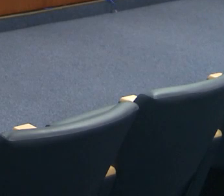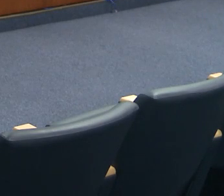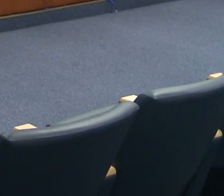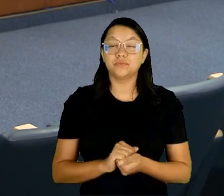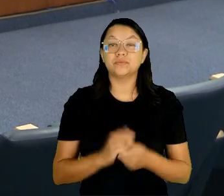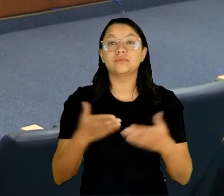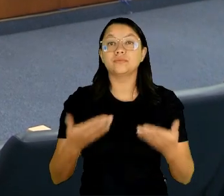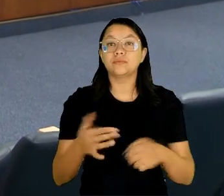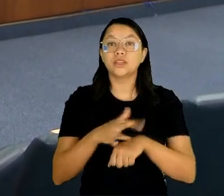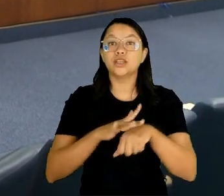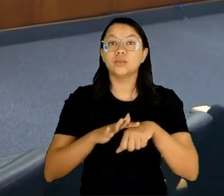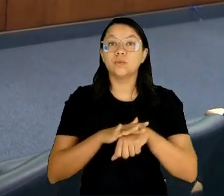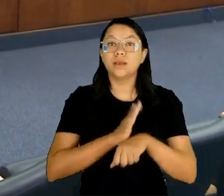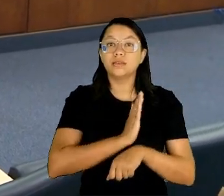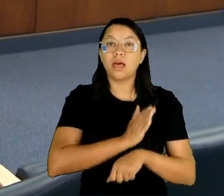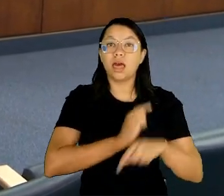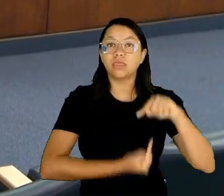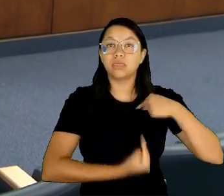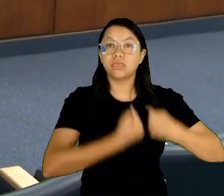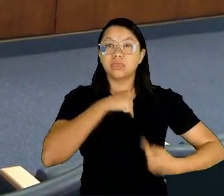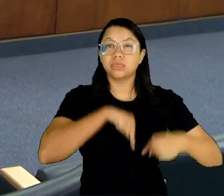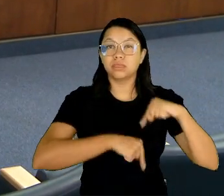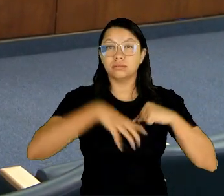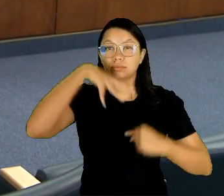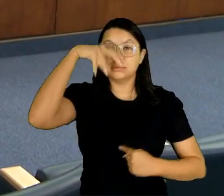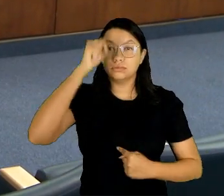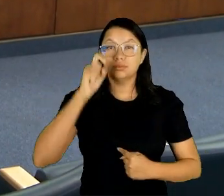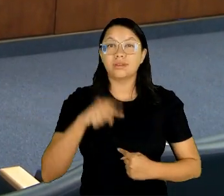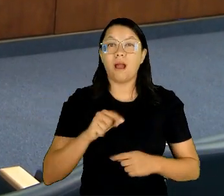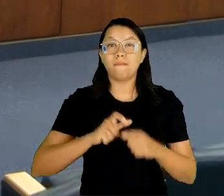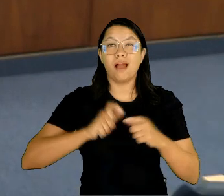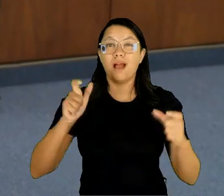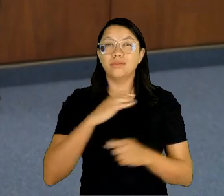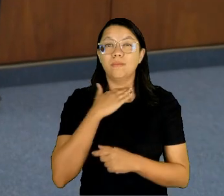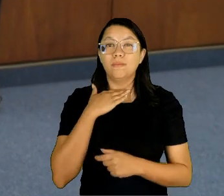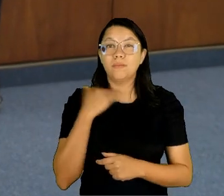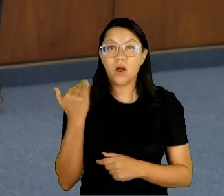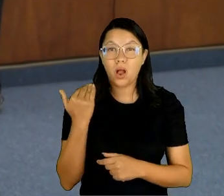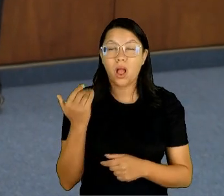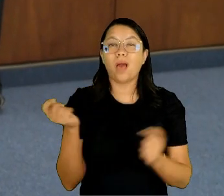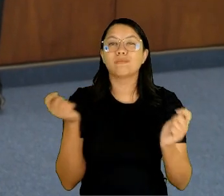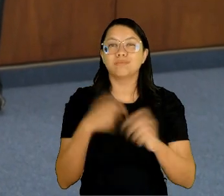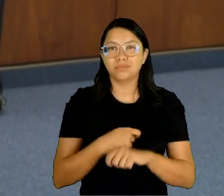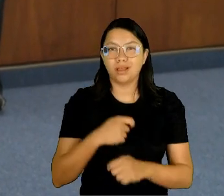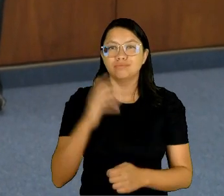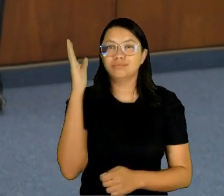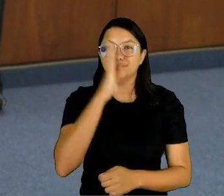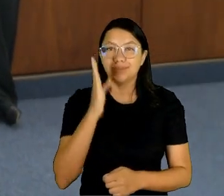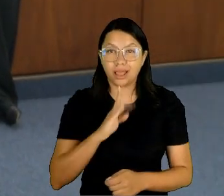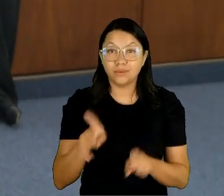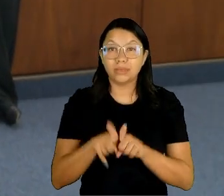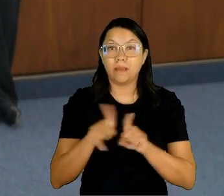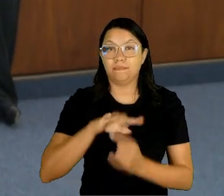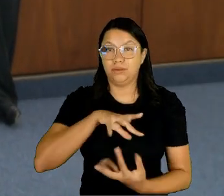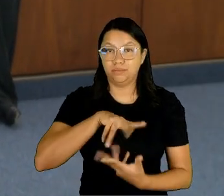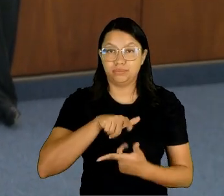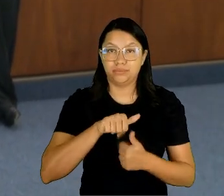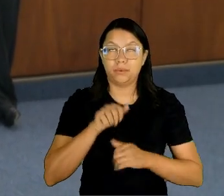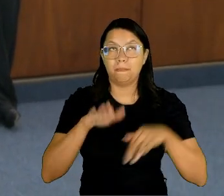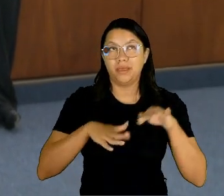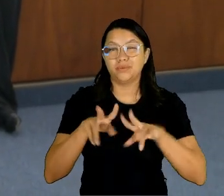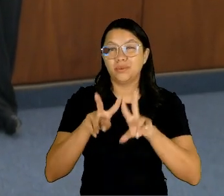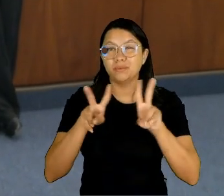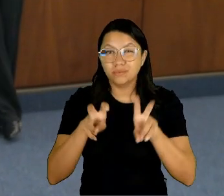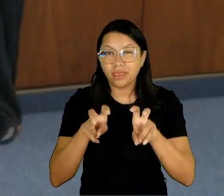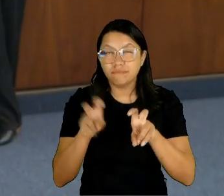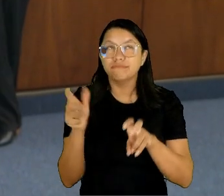Boa tarde. Então, as doenças cardiovasculares são a maior causa de morte, de incapacidade no Brasil e no mundo. Embora o